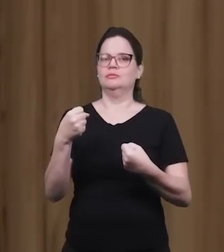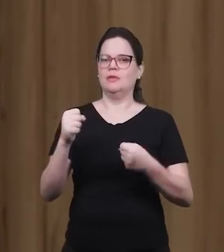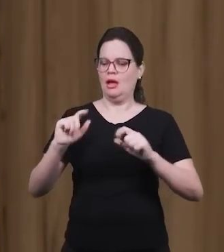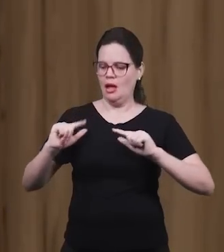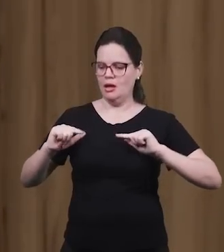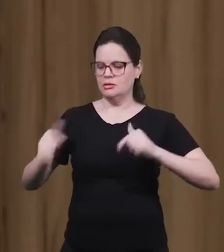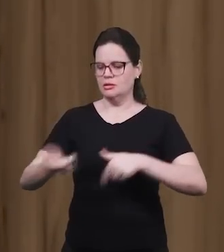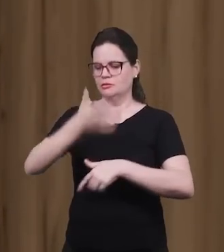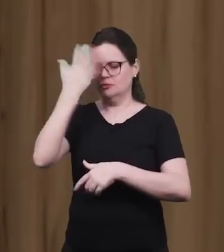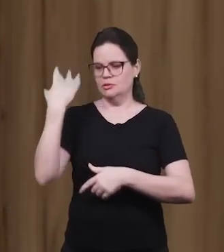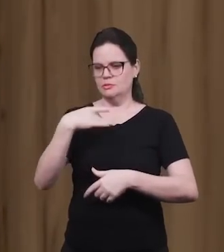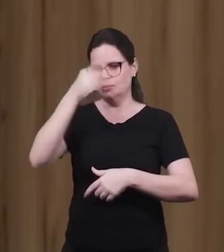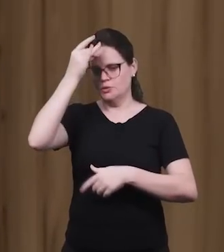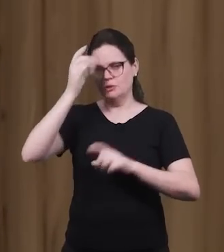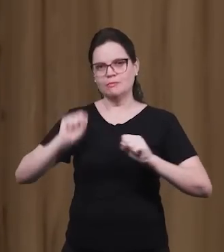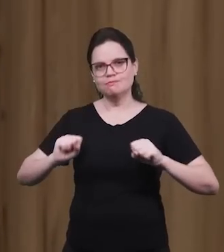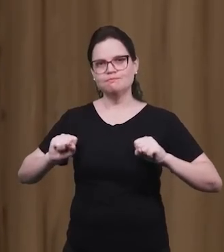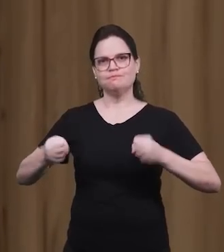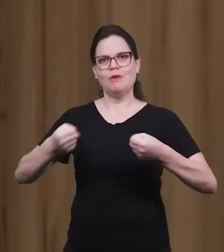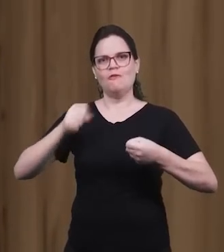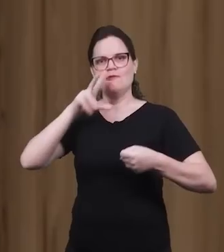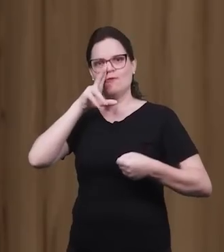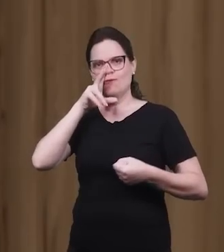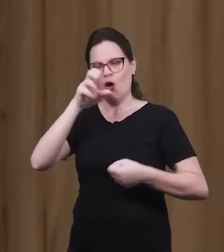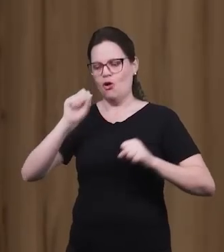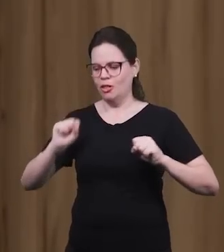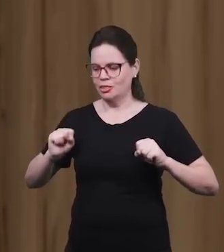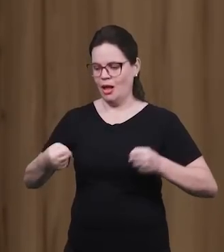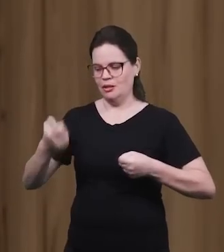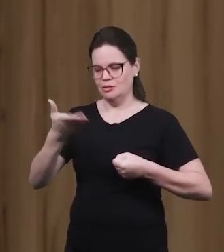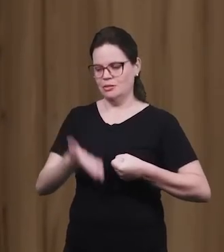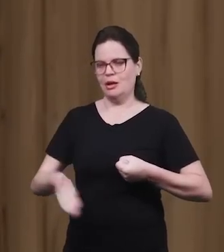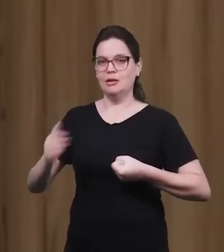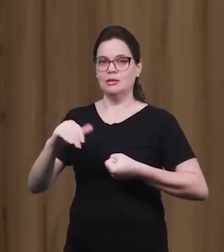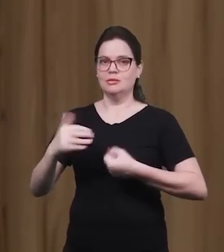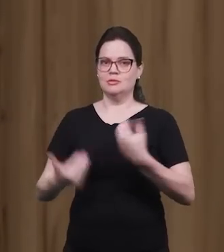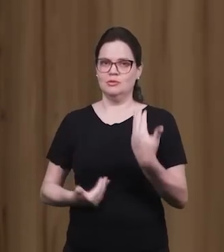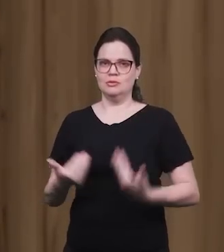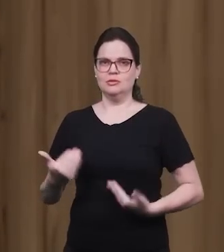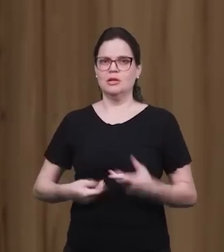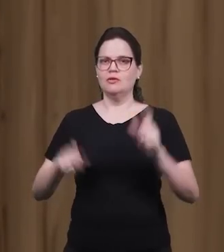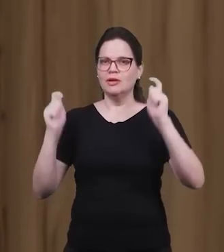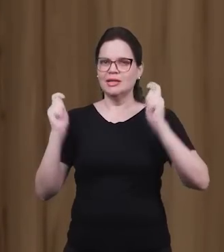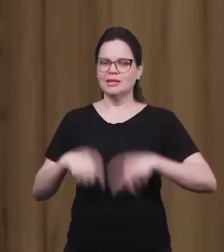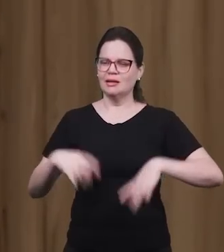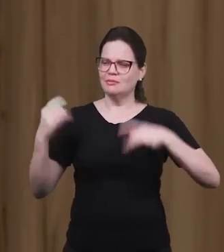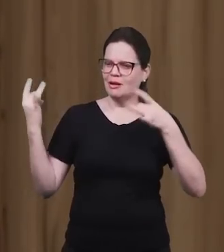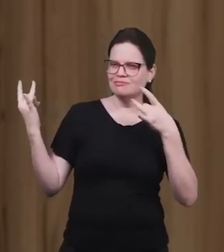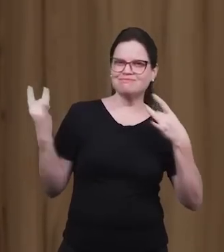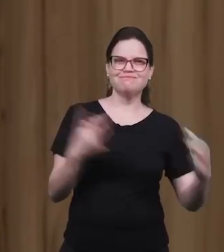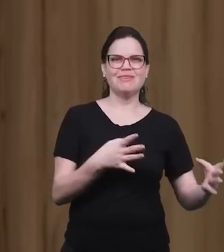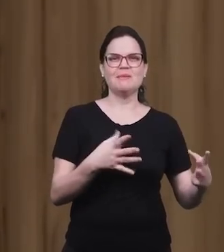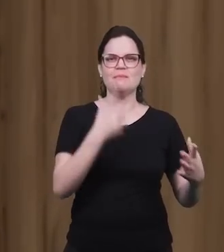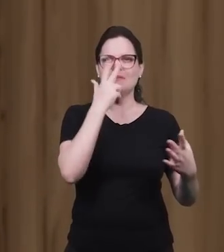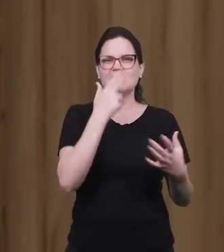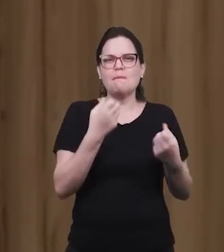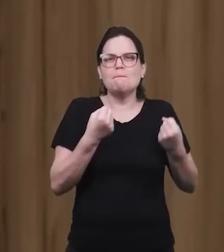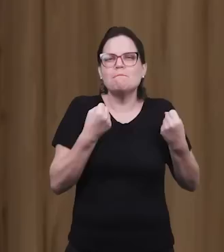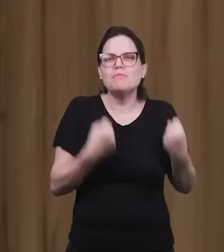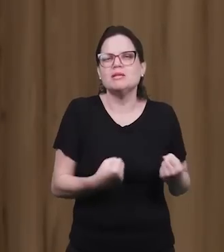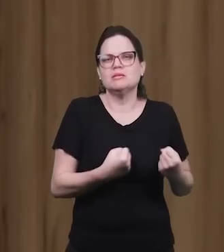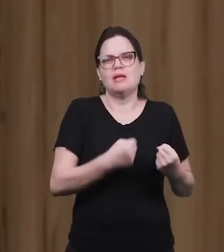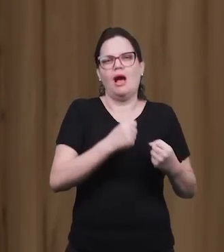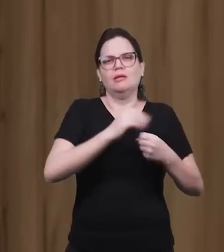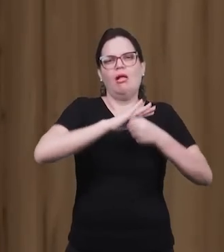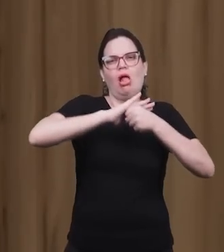ser exatamente o espírito de fortaleza, para fortalecer a igreja e capacitá-la para ela sair desse jugo, desse peso, dessa carga que